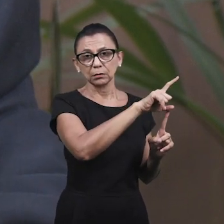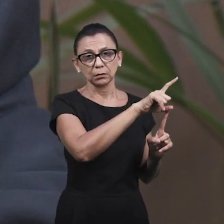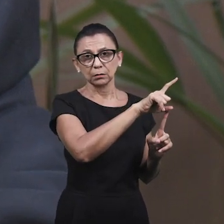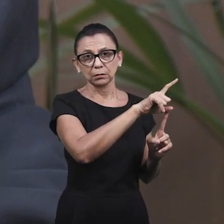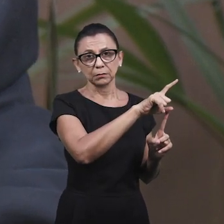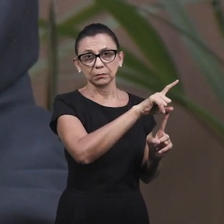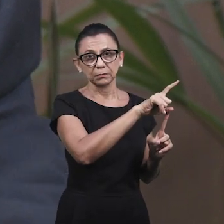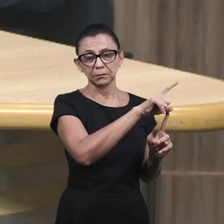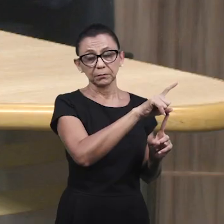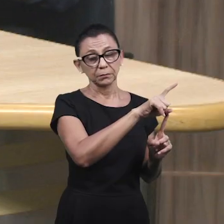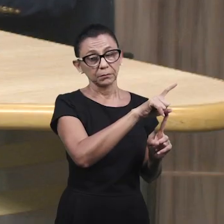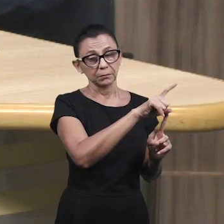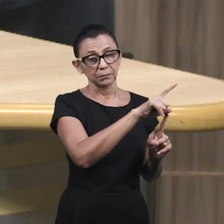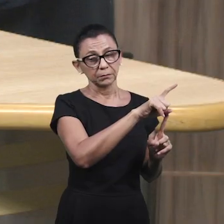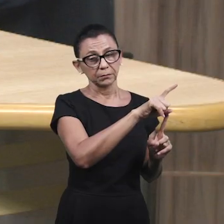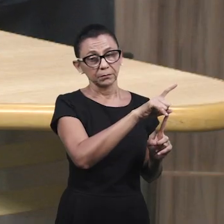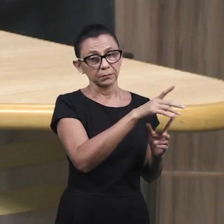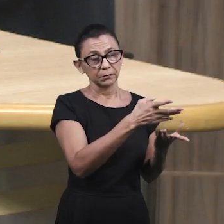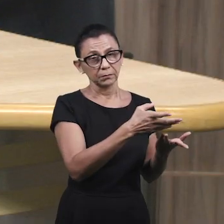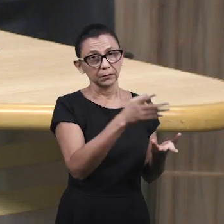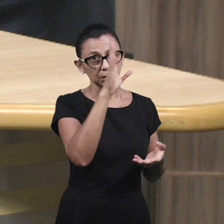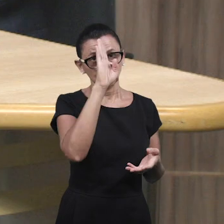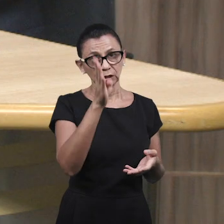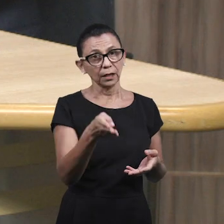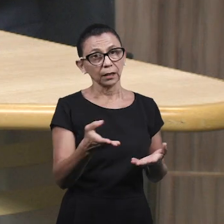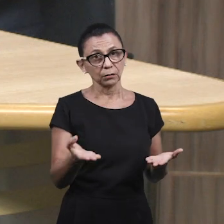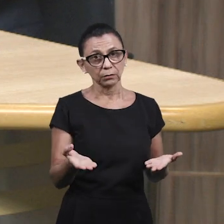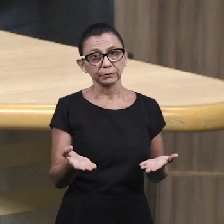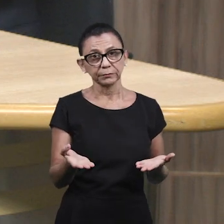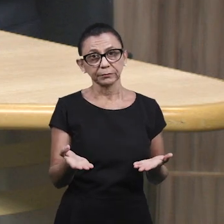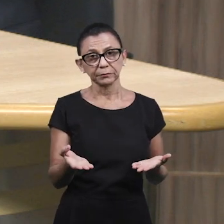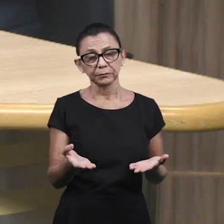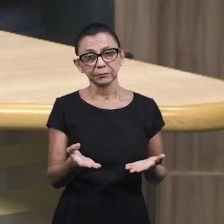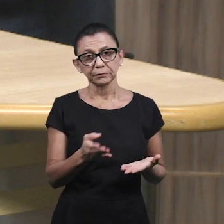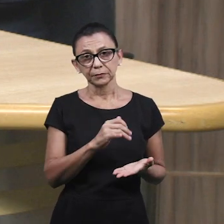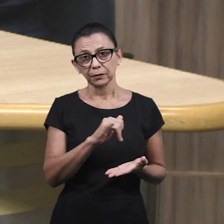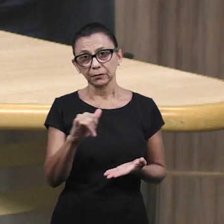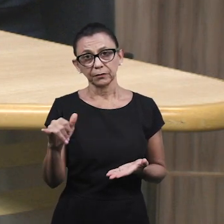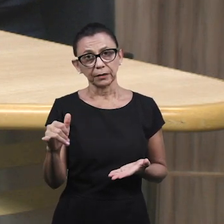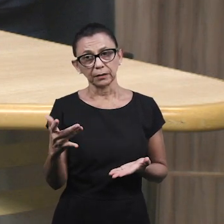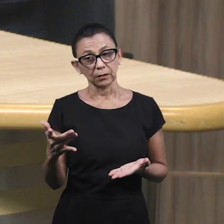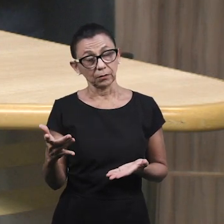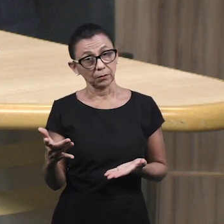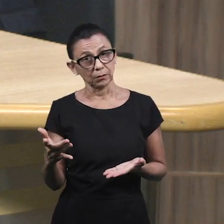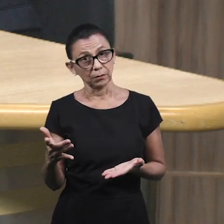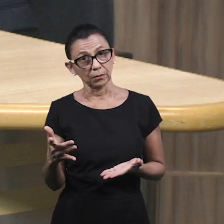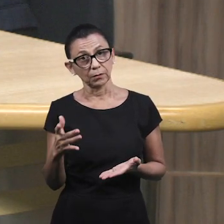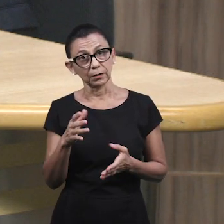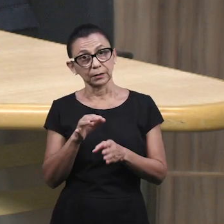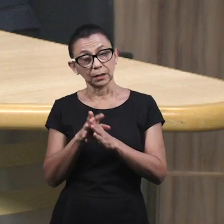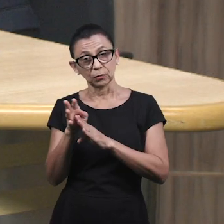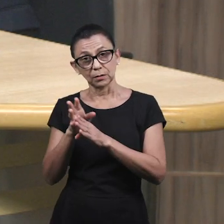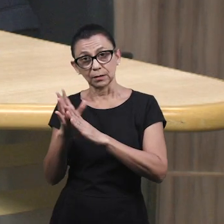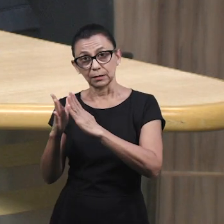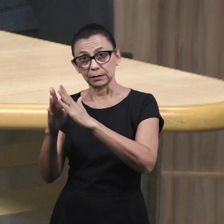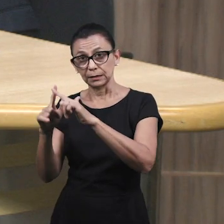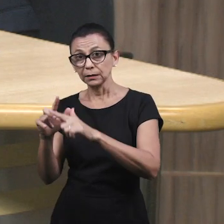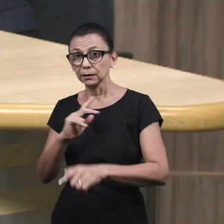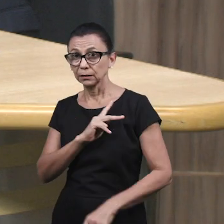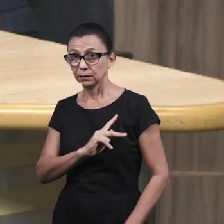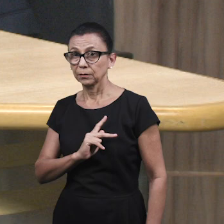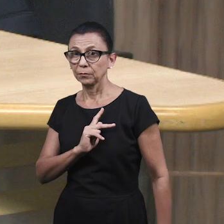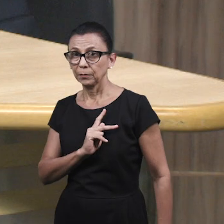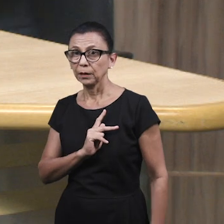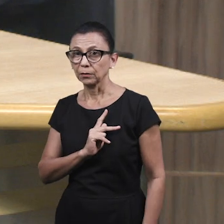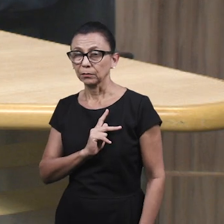É muito incisivo nisso, né? Muito incisivo. Muito claro. Aí diz assim, e eu não quero, olha só, ele está exortando a igreja